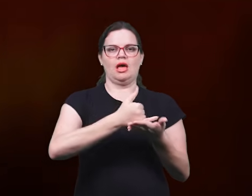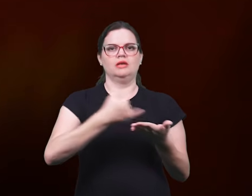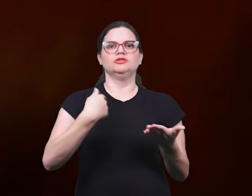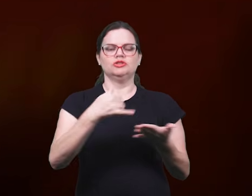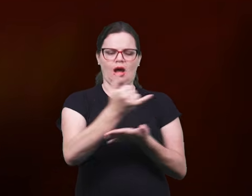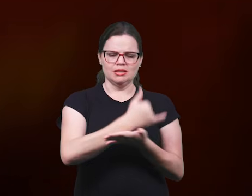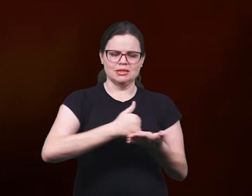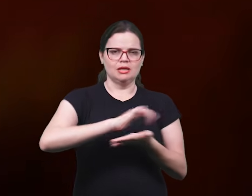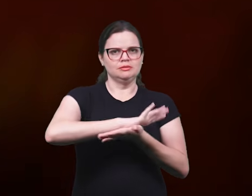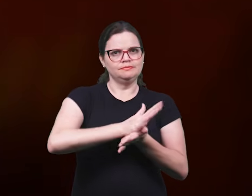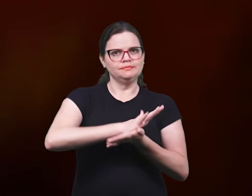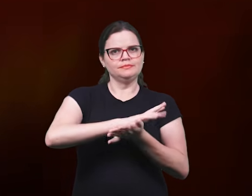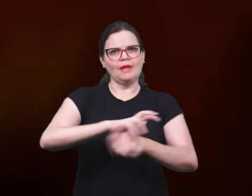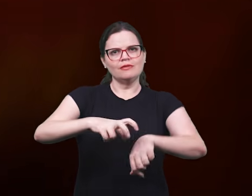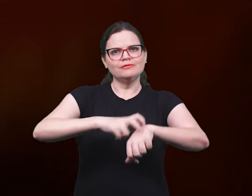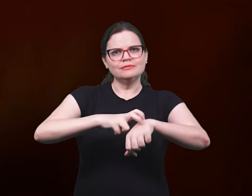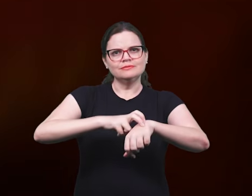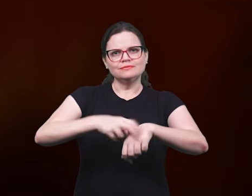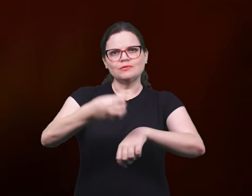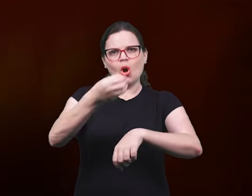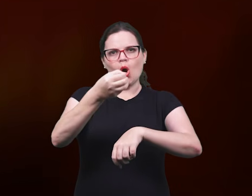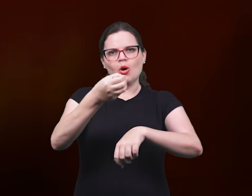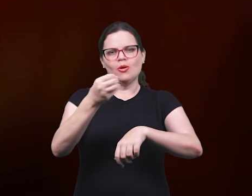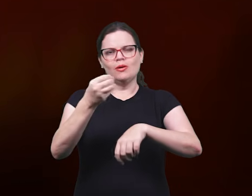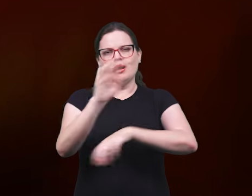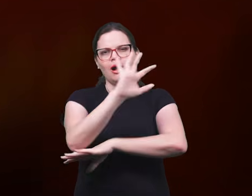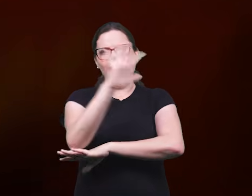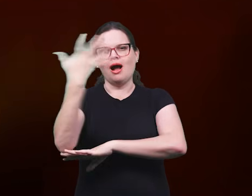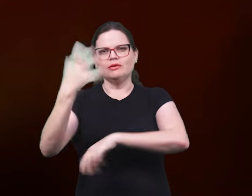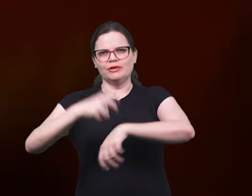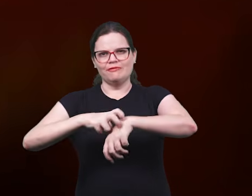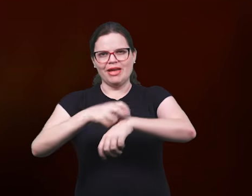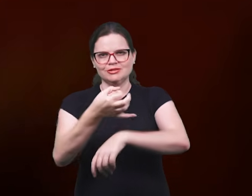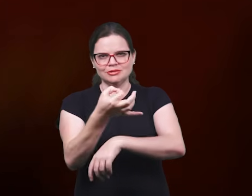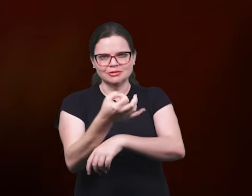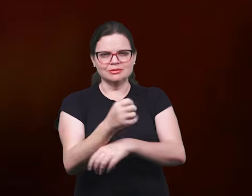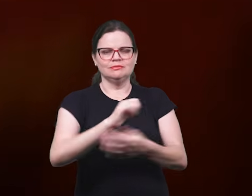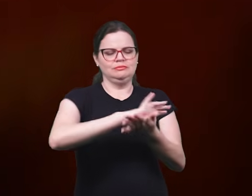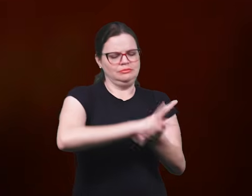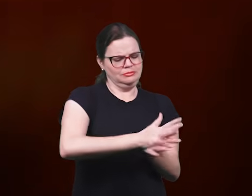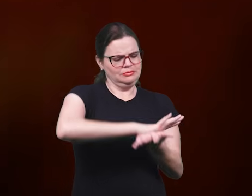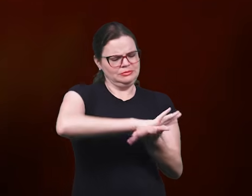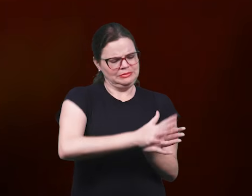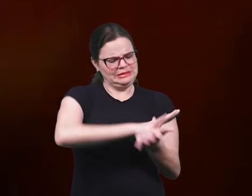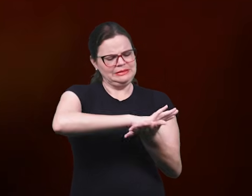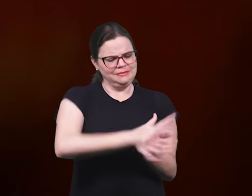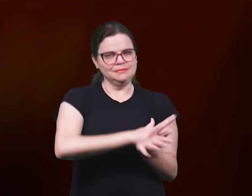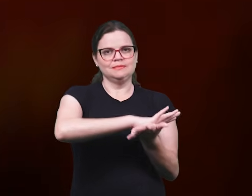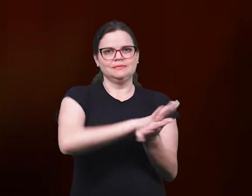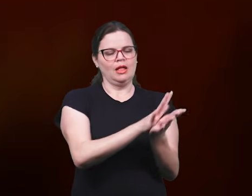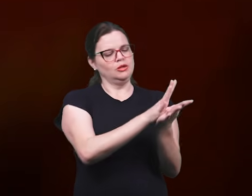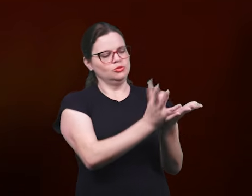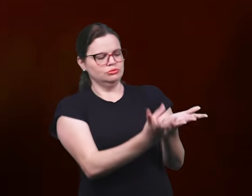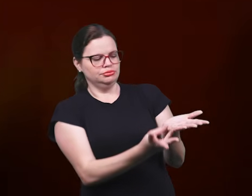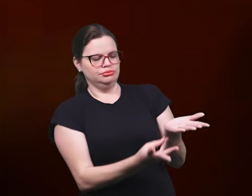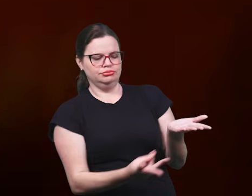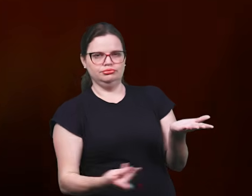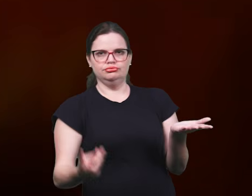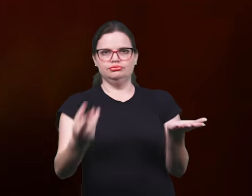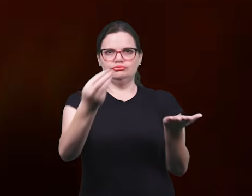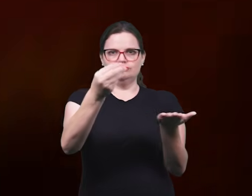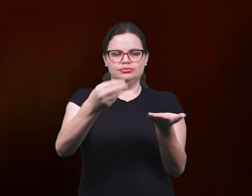azeite batido para as lâmpadas, puro batido, diz a palavra, mostrando ali a